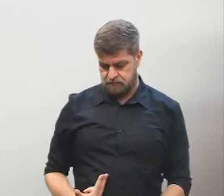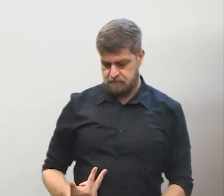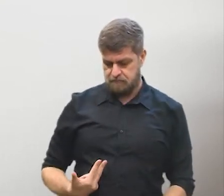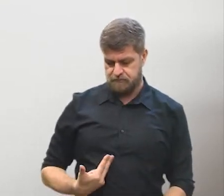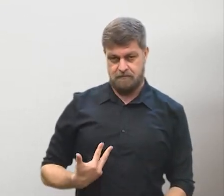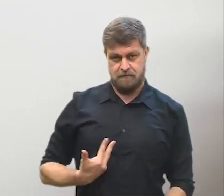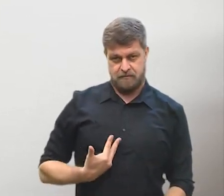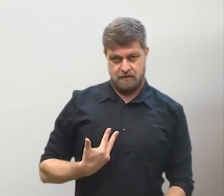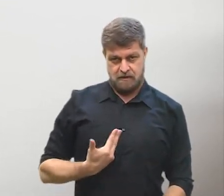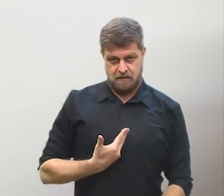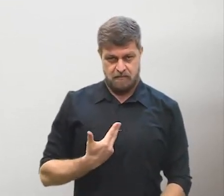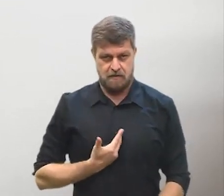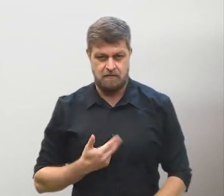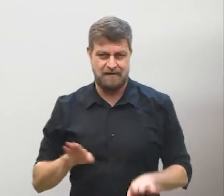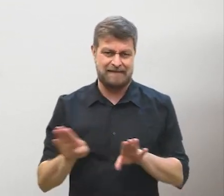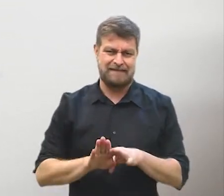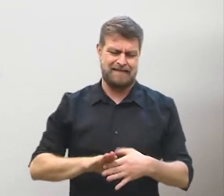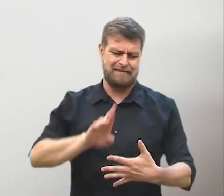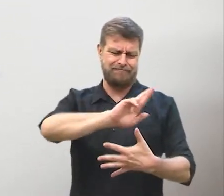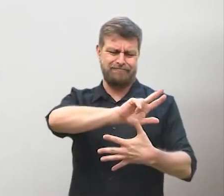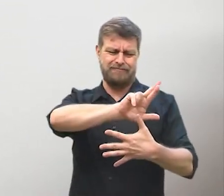elas, desde hérnias,